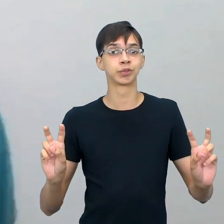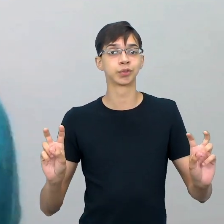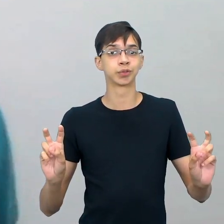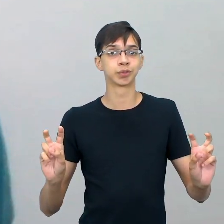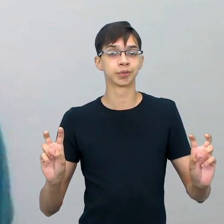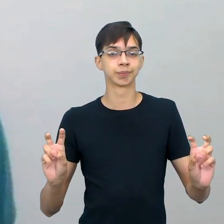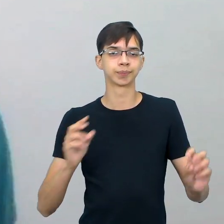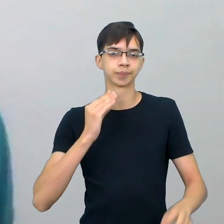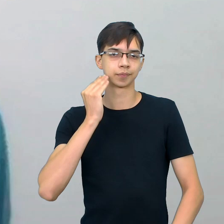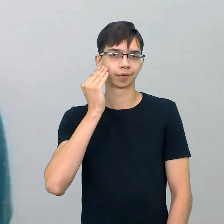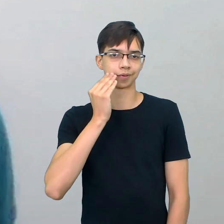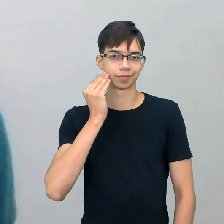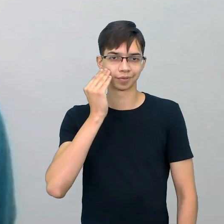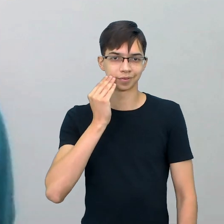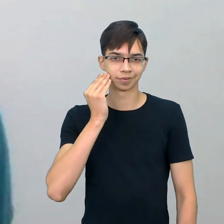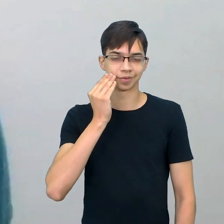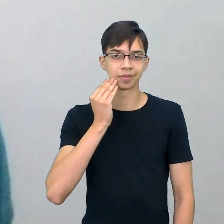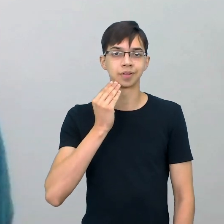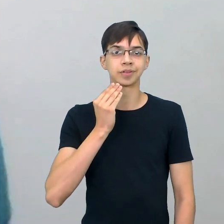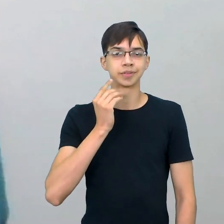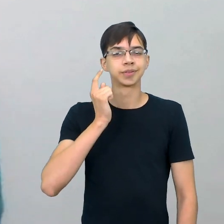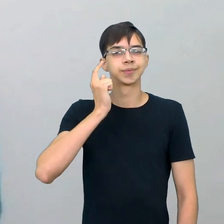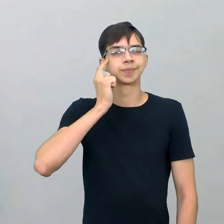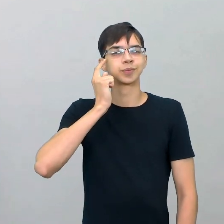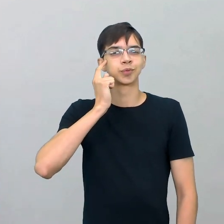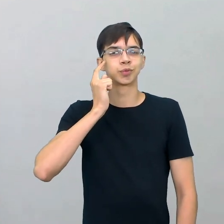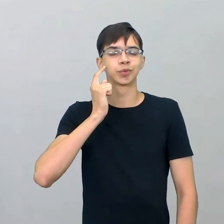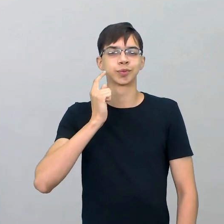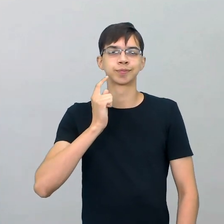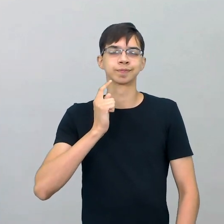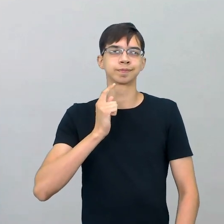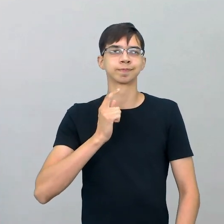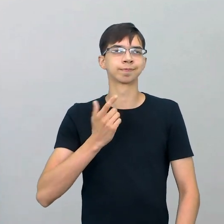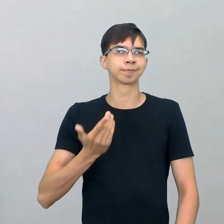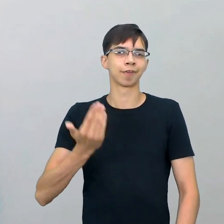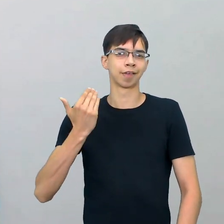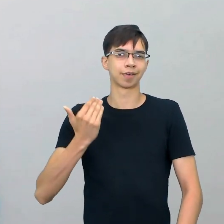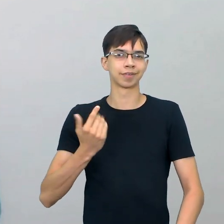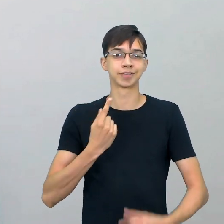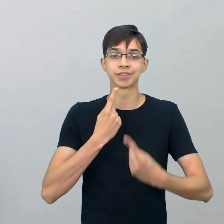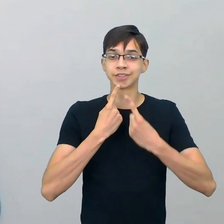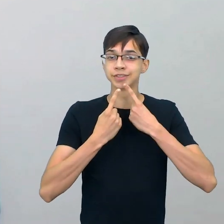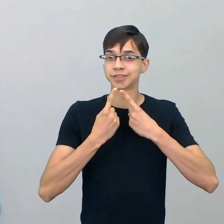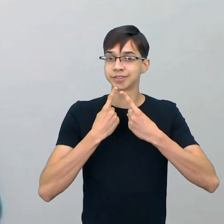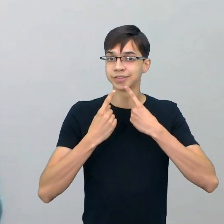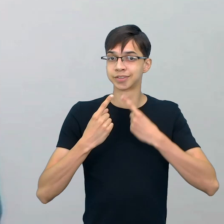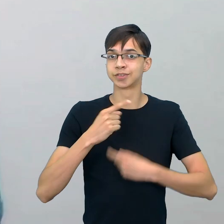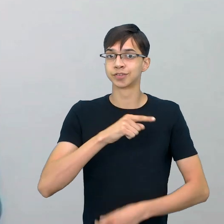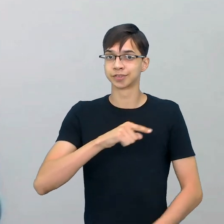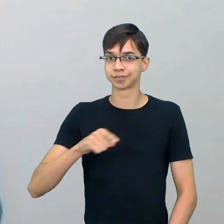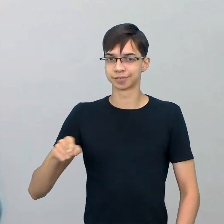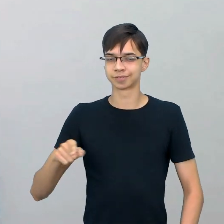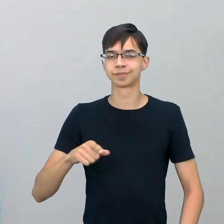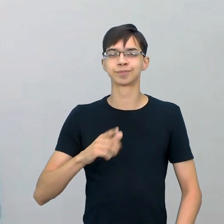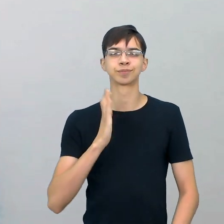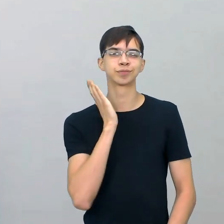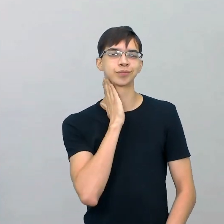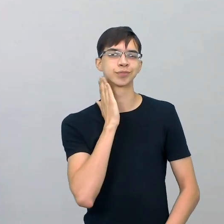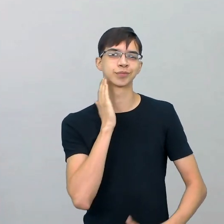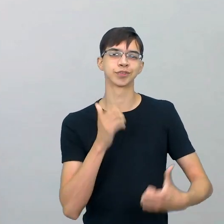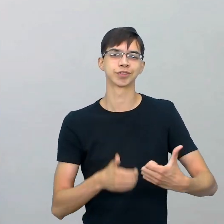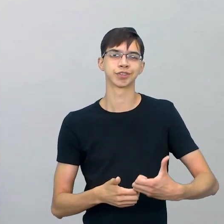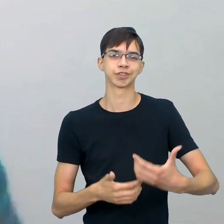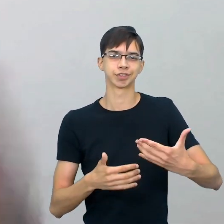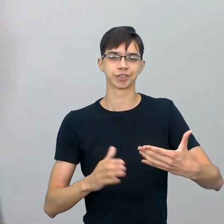de experiências, quando a gente pensou nesse momento, porque a gente tinha antes o diálogo com vocês ali no chat, e